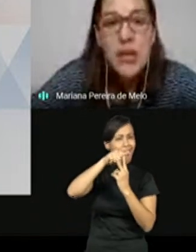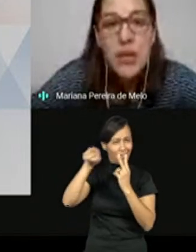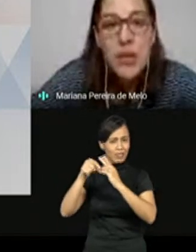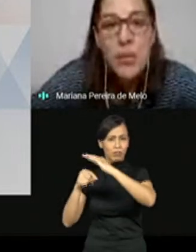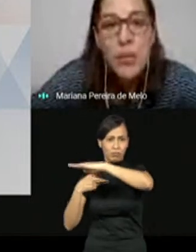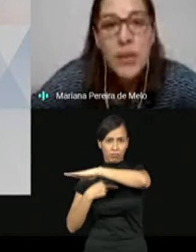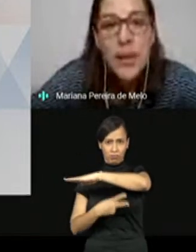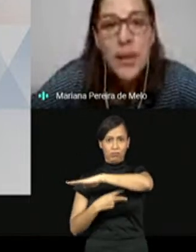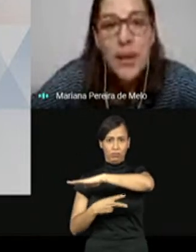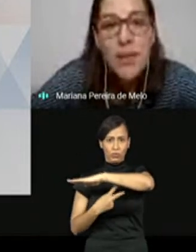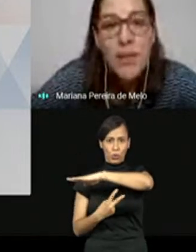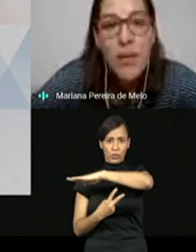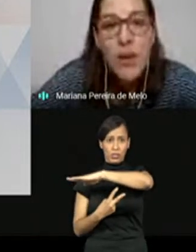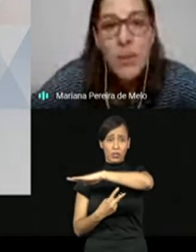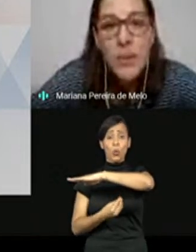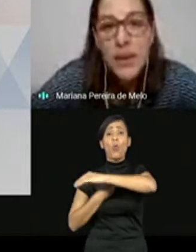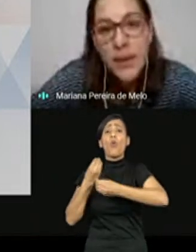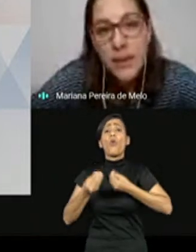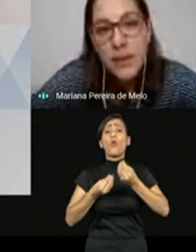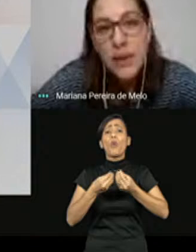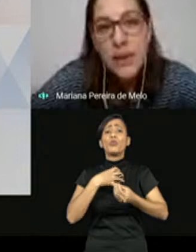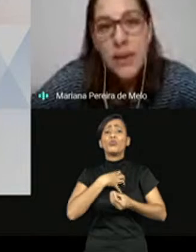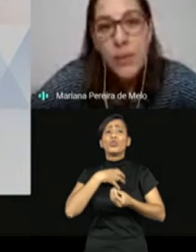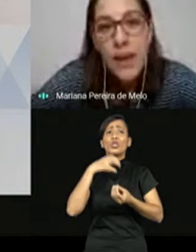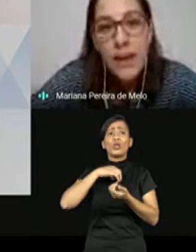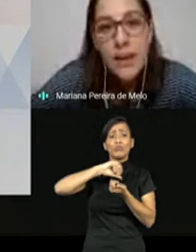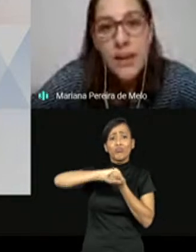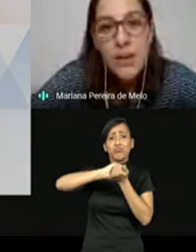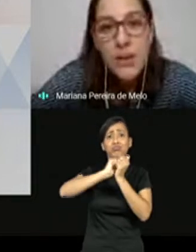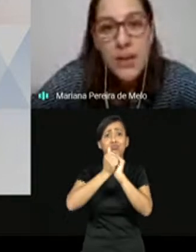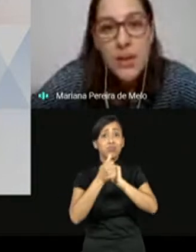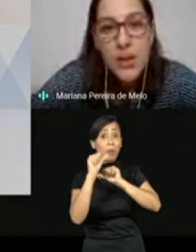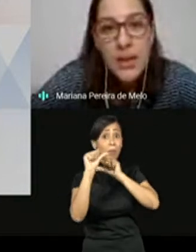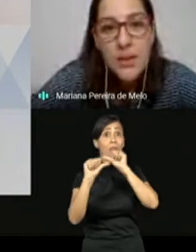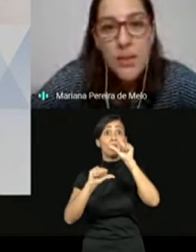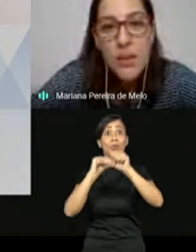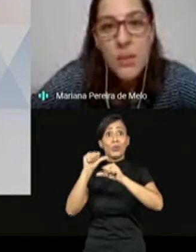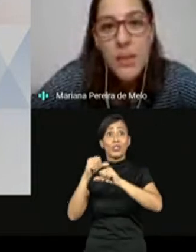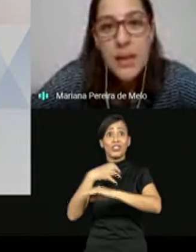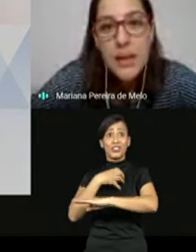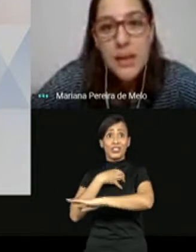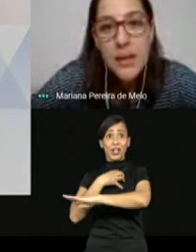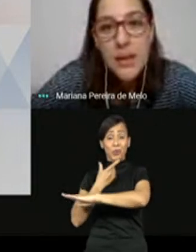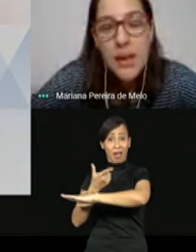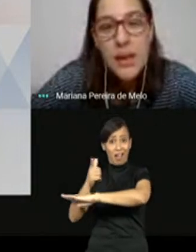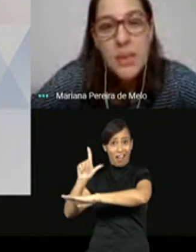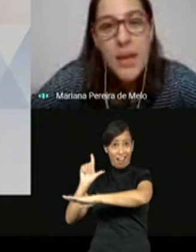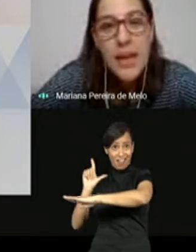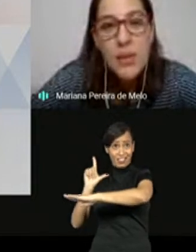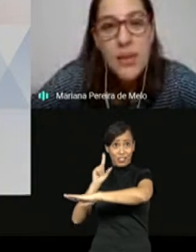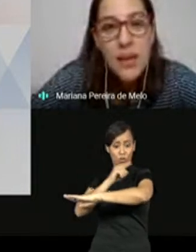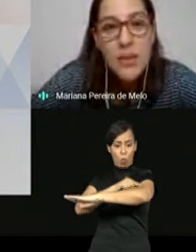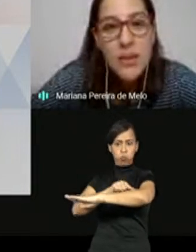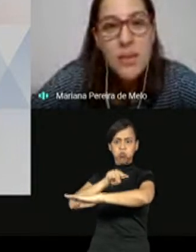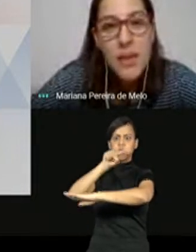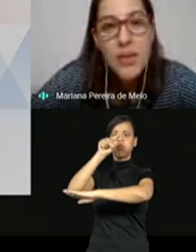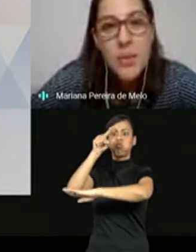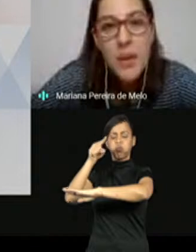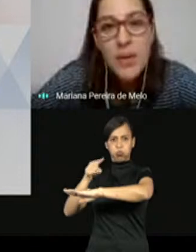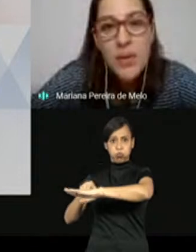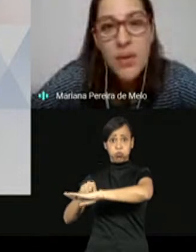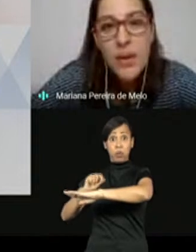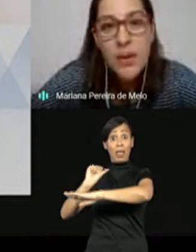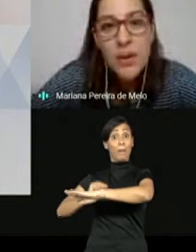a gente muda a forma dela. Então, ela antes ela tinha essa forma mais espalhada, os dados